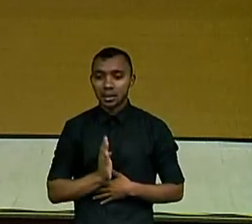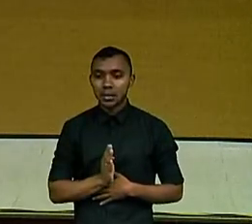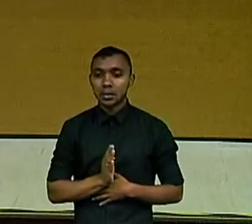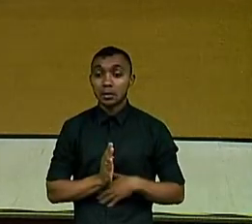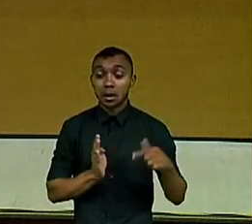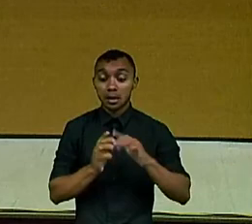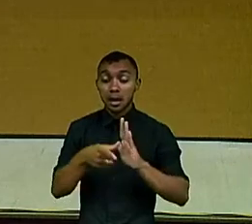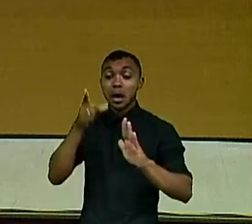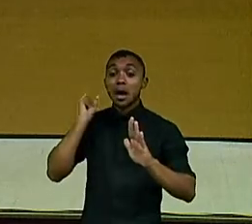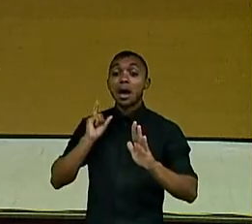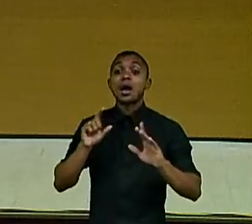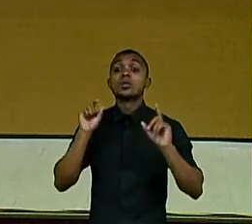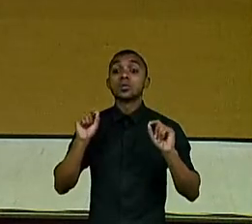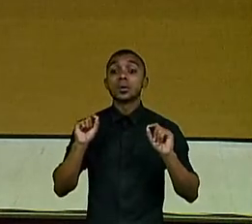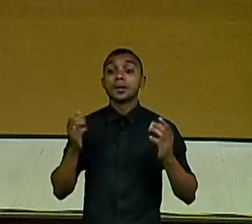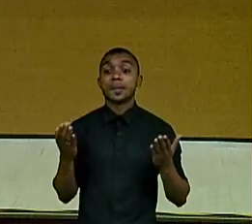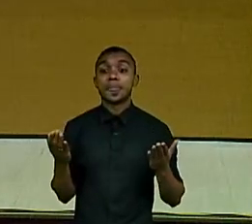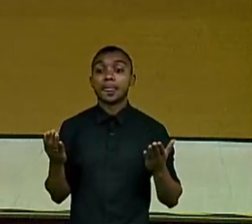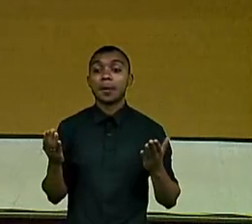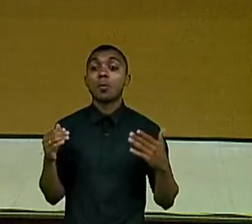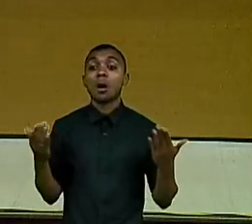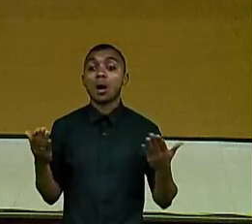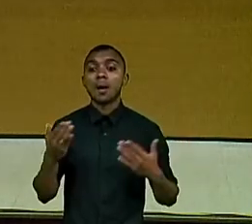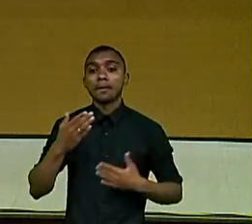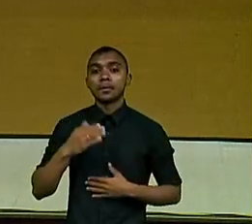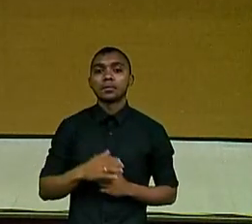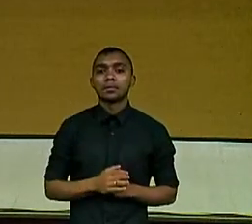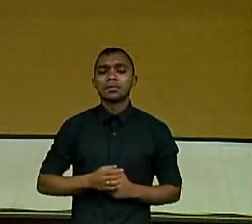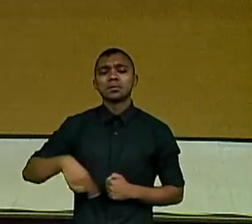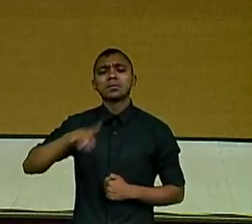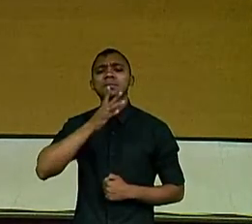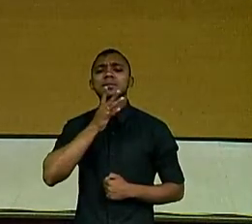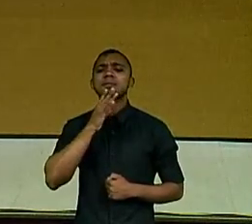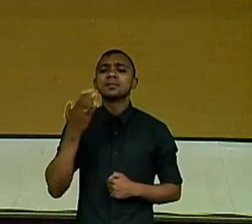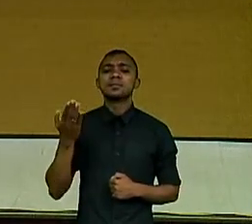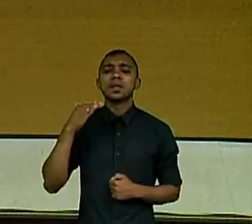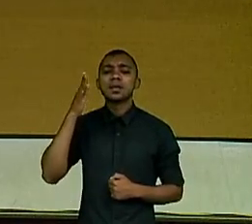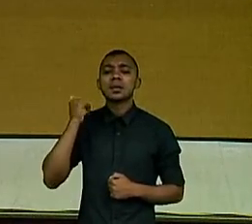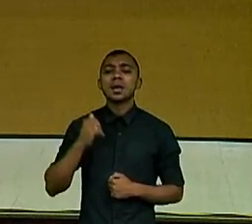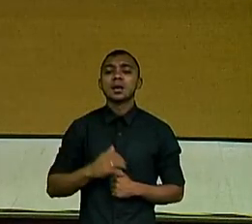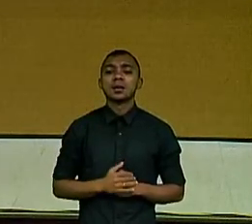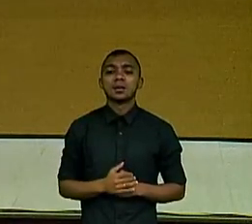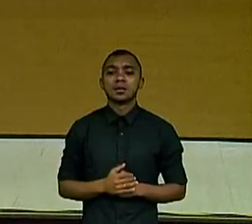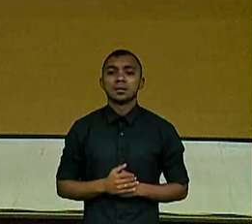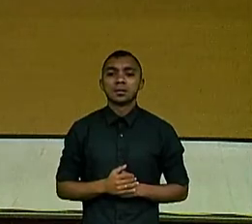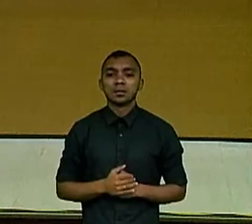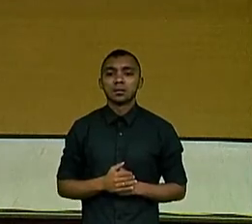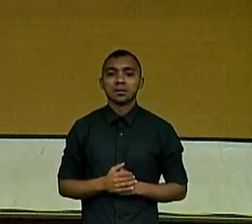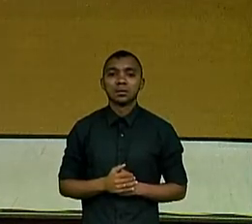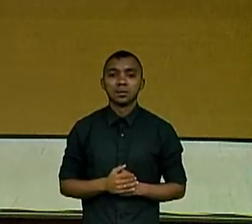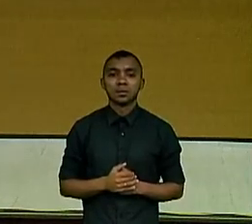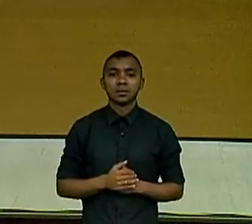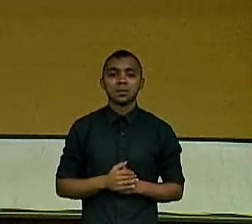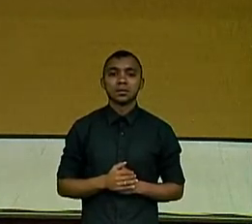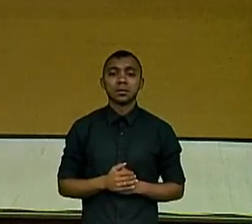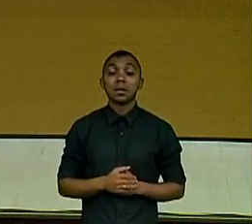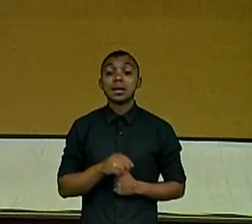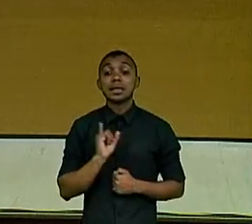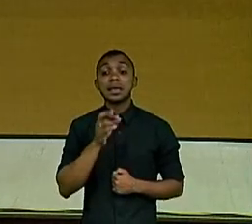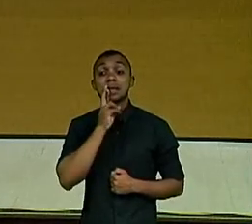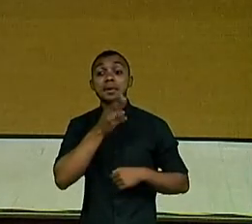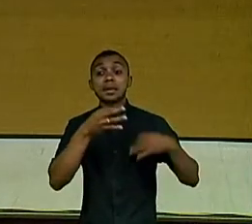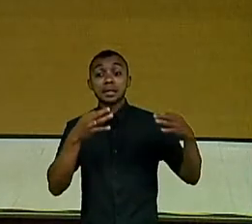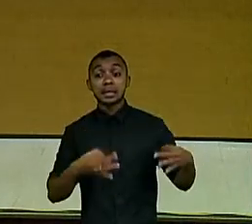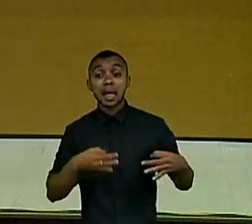ditadura militar foi em mil Quem é que sabe Quem é que sabe quem acertar vai ganhar